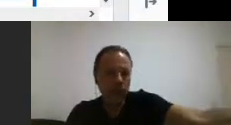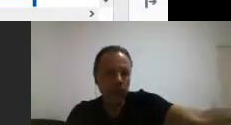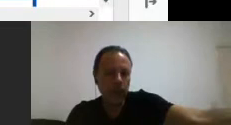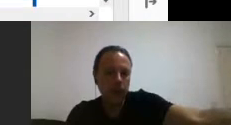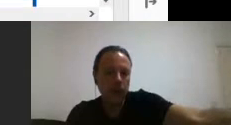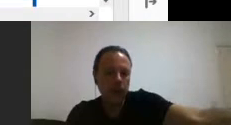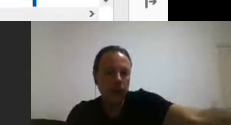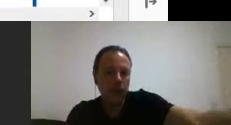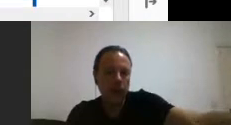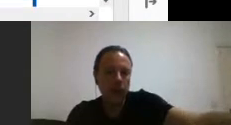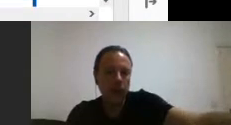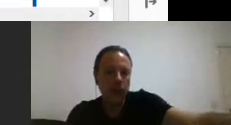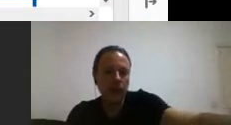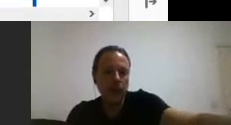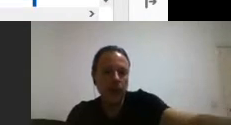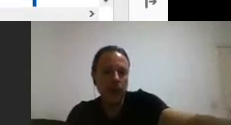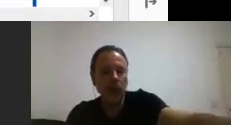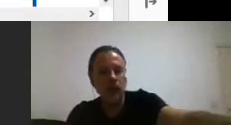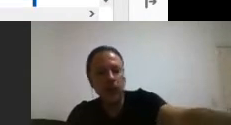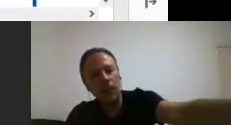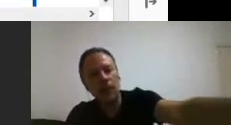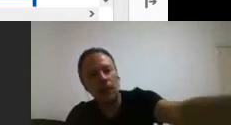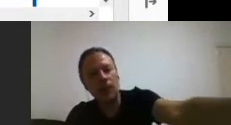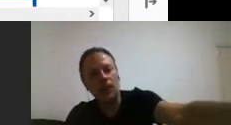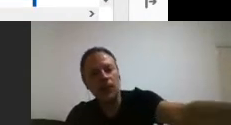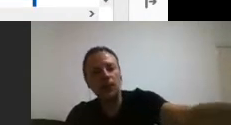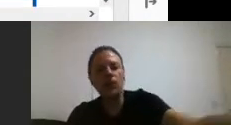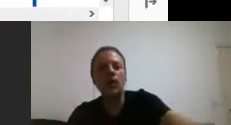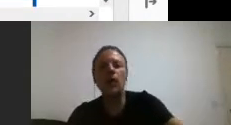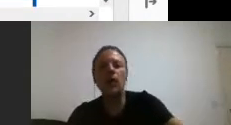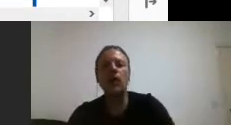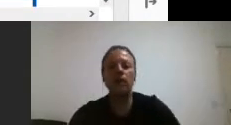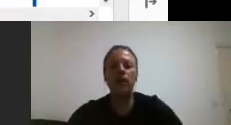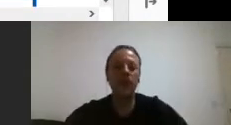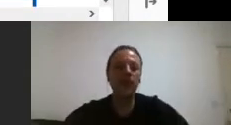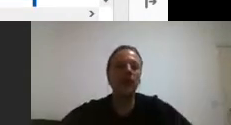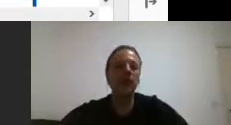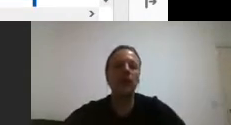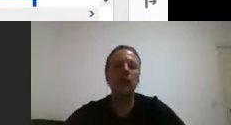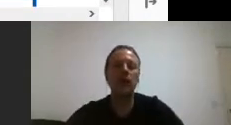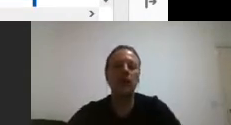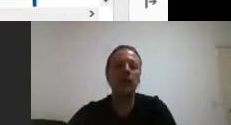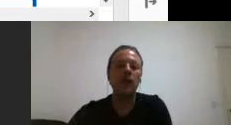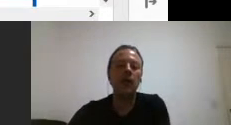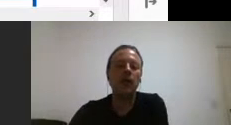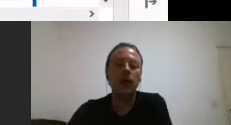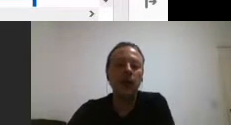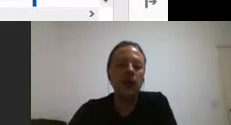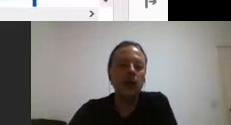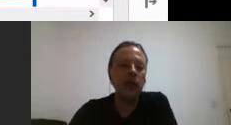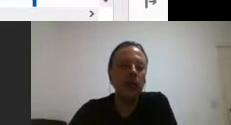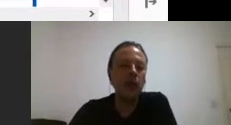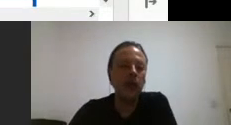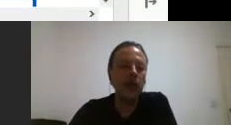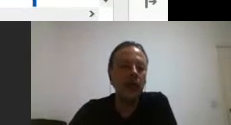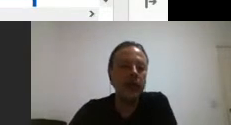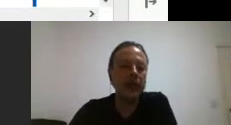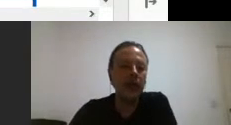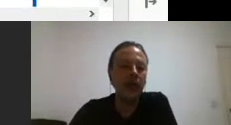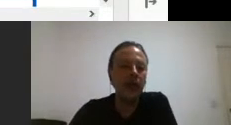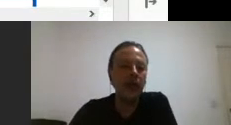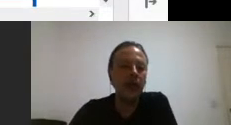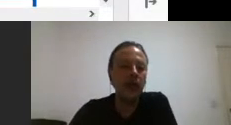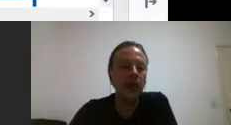lá no diagrama. Então, ela observa aqui, olha aqui que legal, pô, fizeram um dicionário para ficar bem mastigado aí, para que eu não tenha dúvida